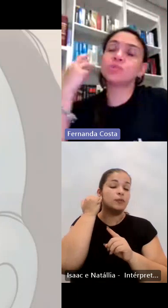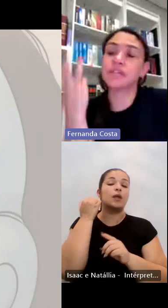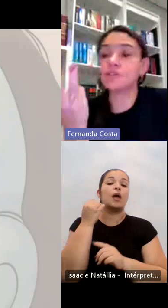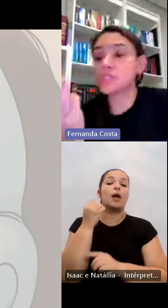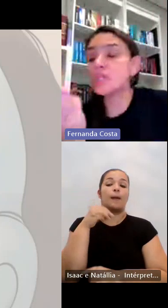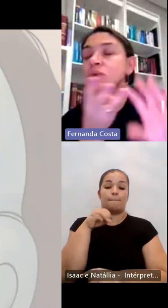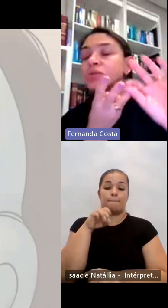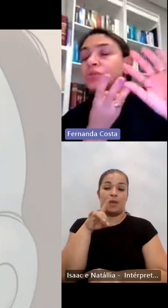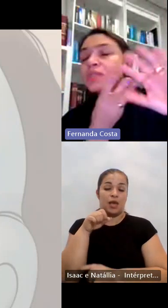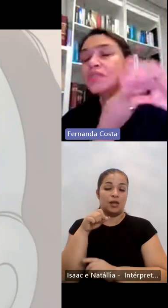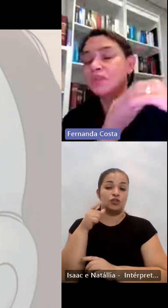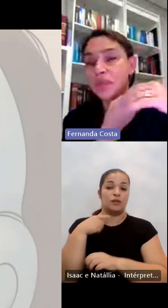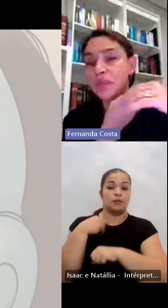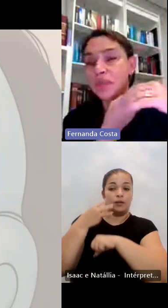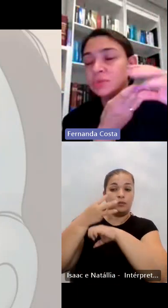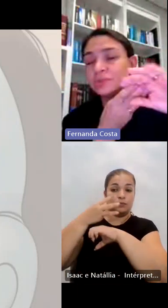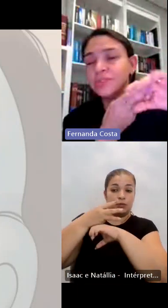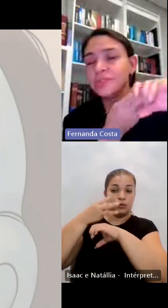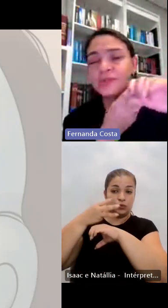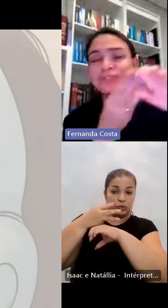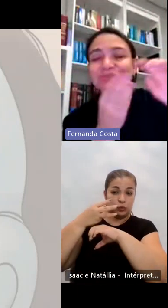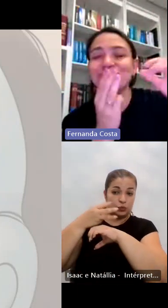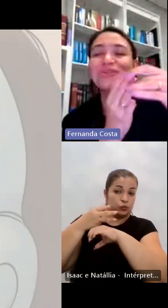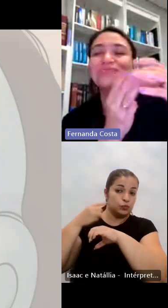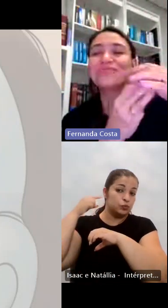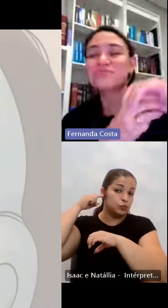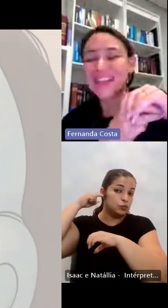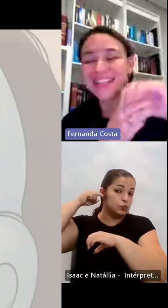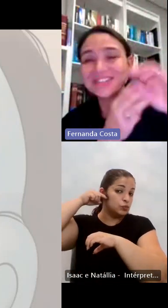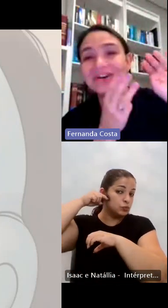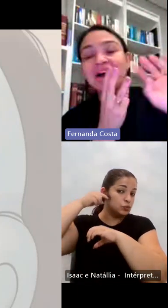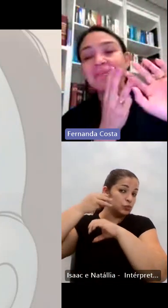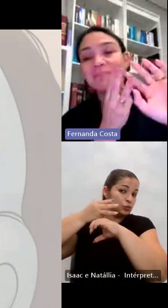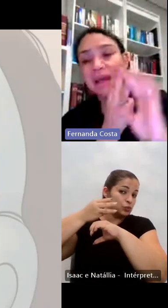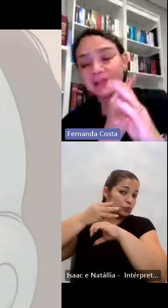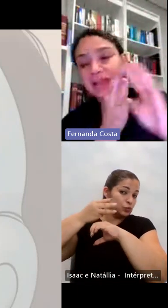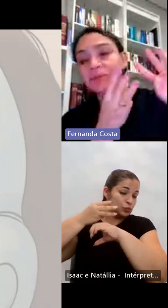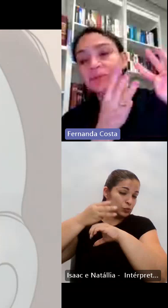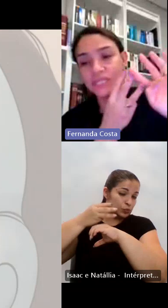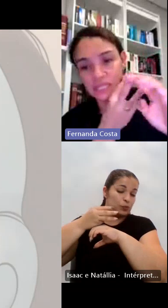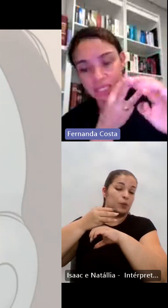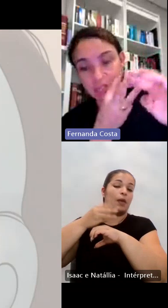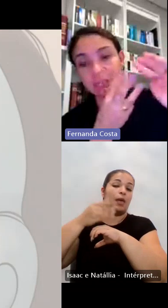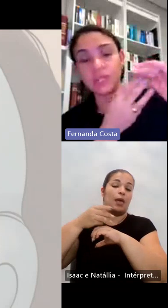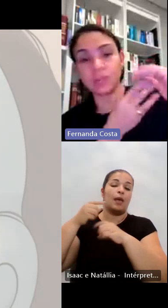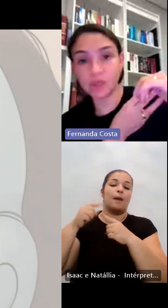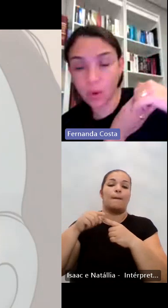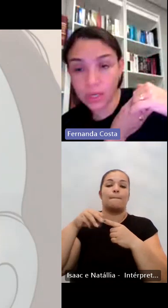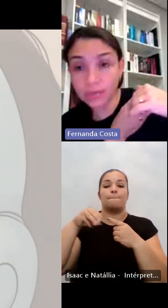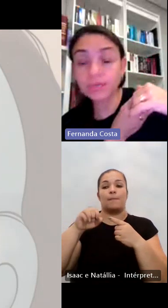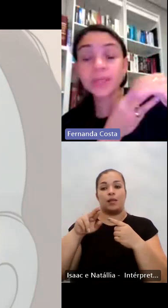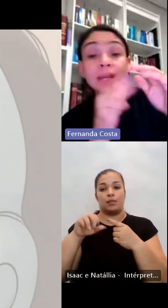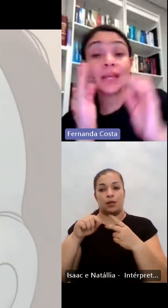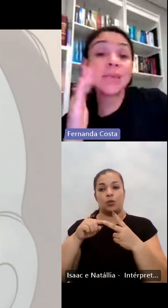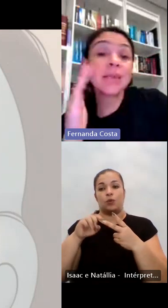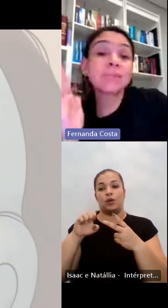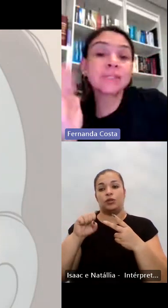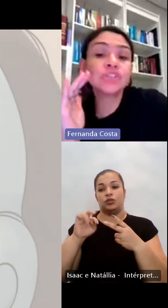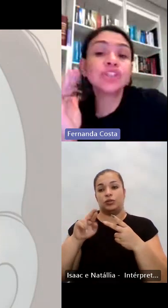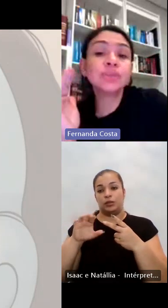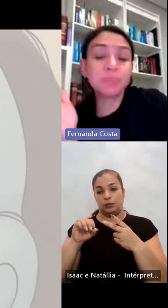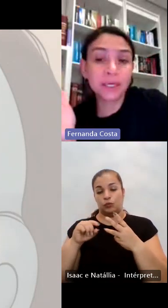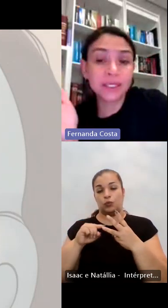temos os 3 ossículos do ensino médio, do ouvido médio, martelo, estribo e bigorna, e